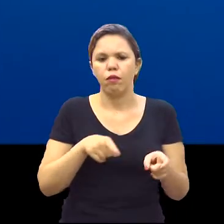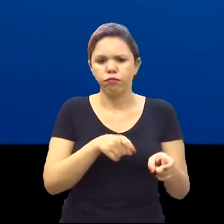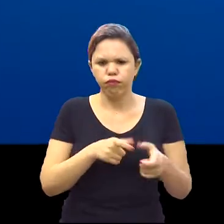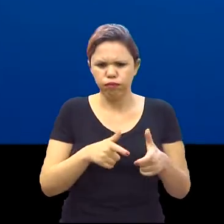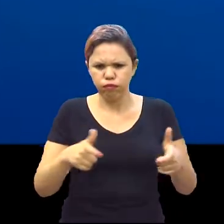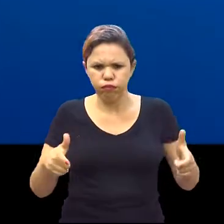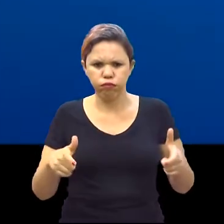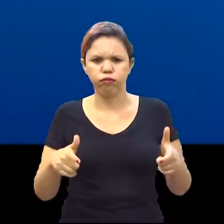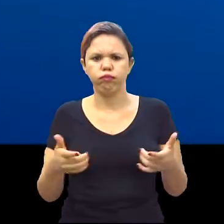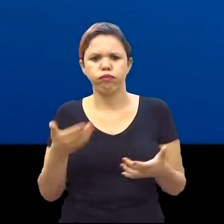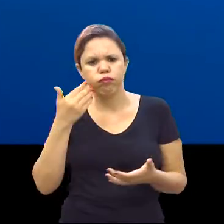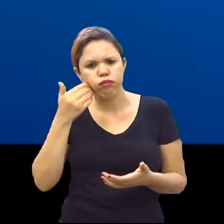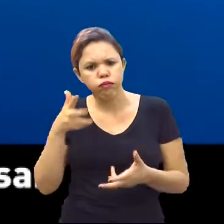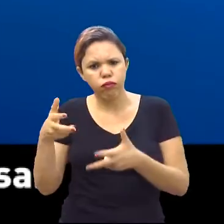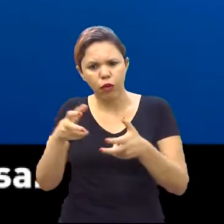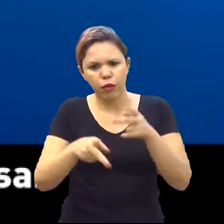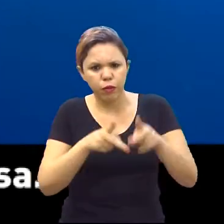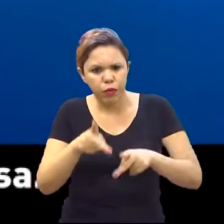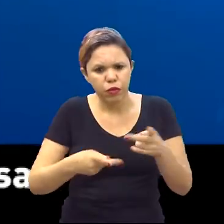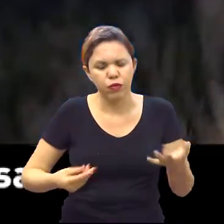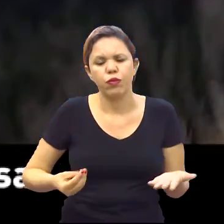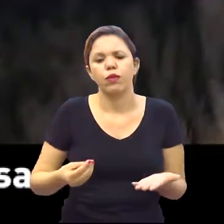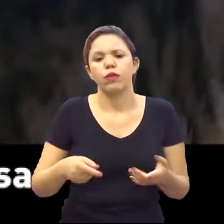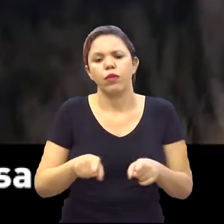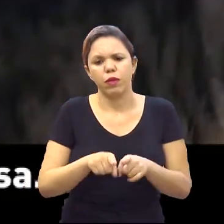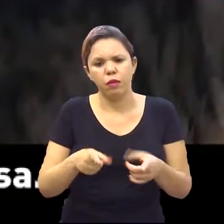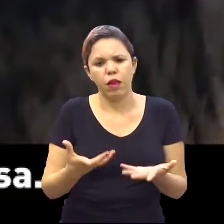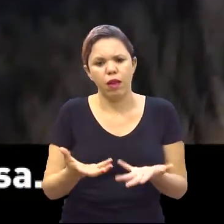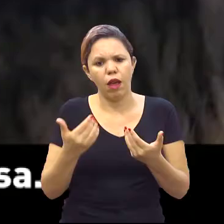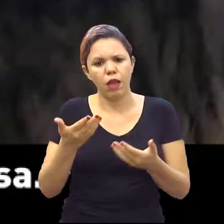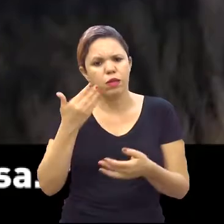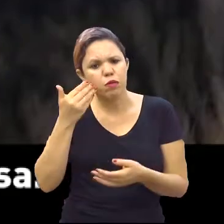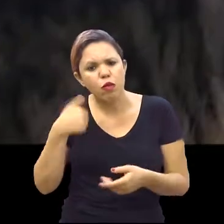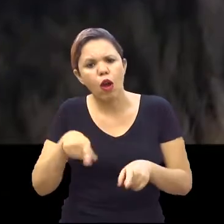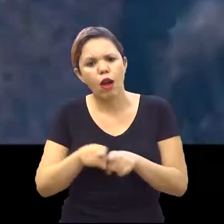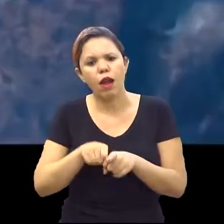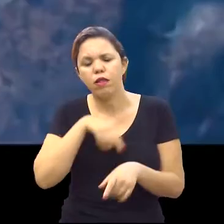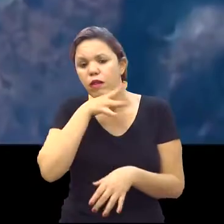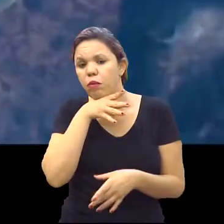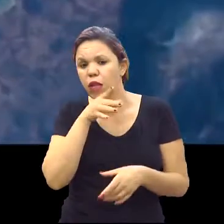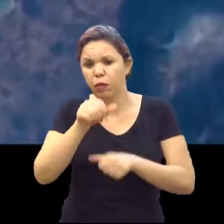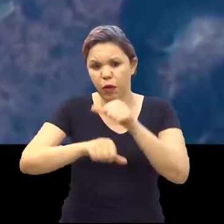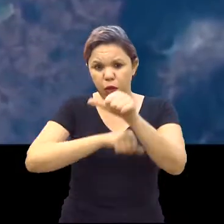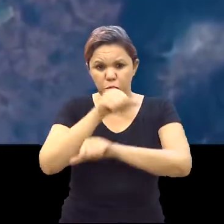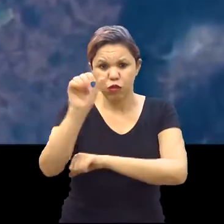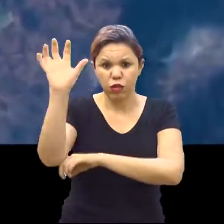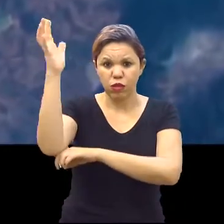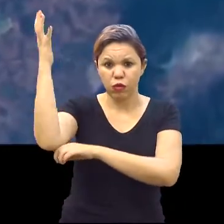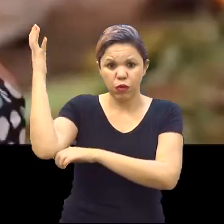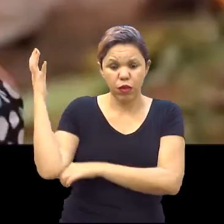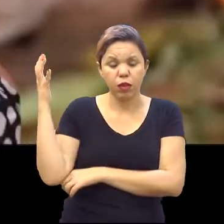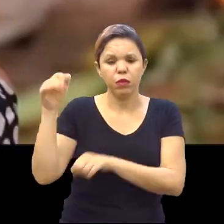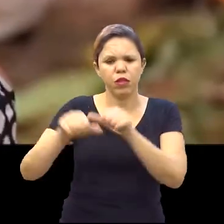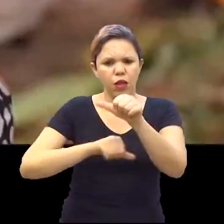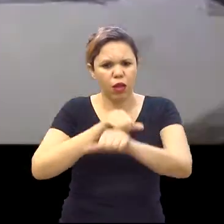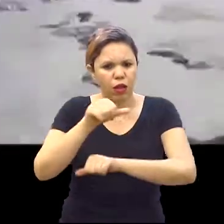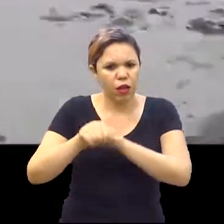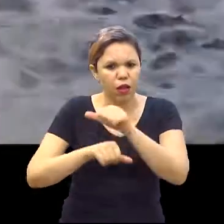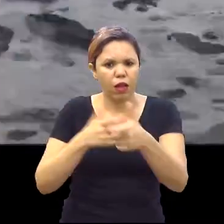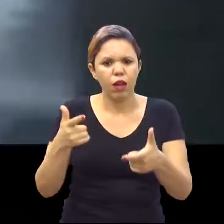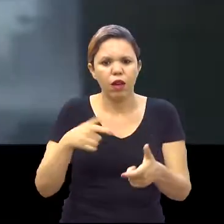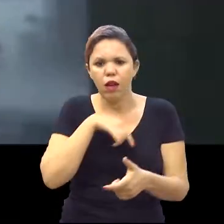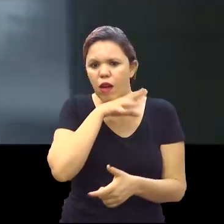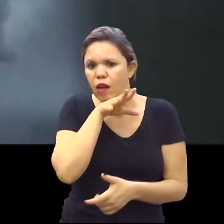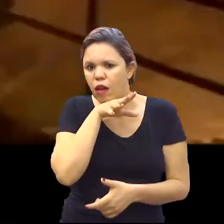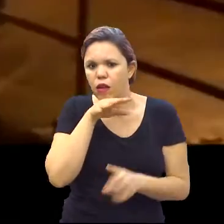exploração de vida selvagem, extração de recursos e as mudanças climáticas estão alterando a forma